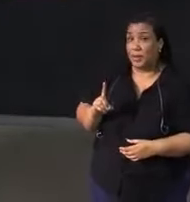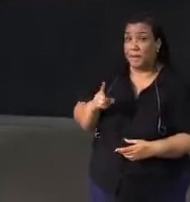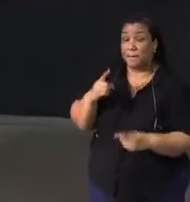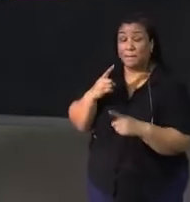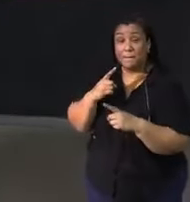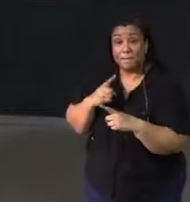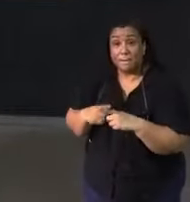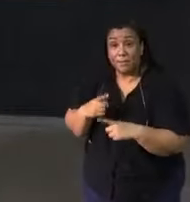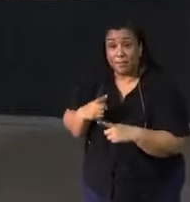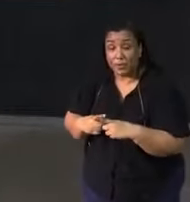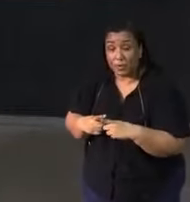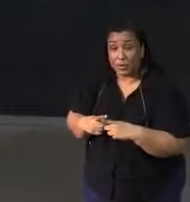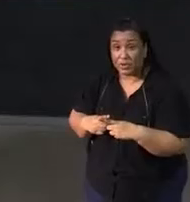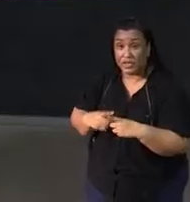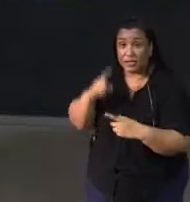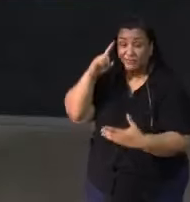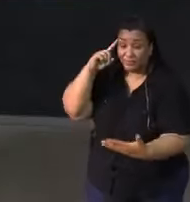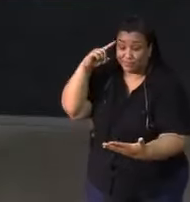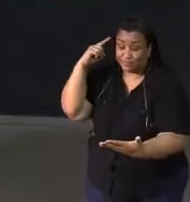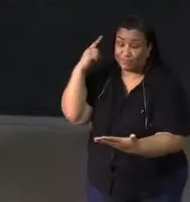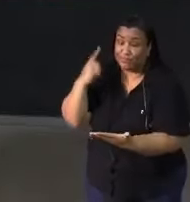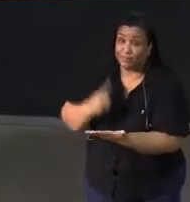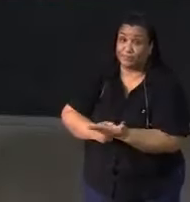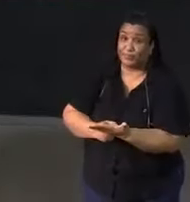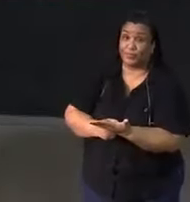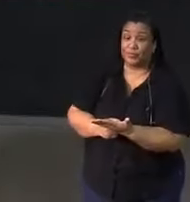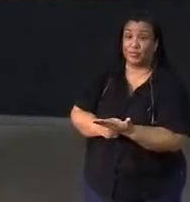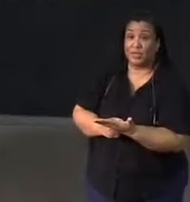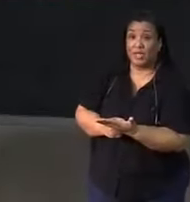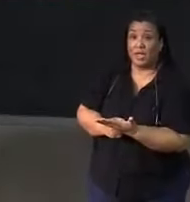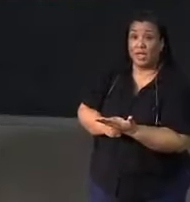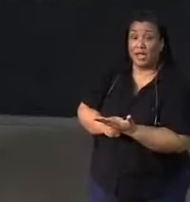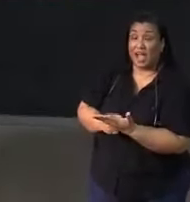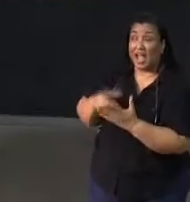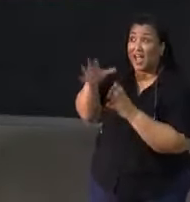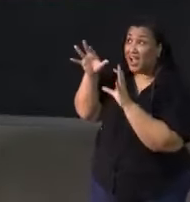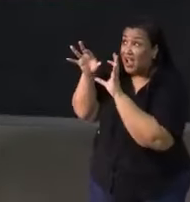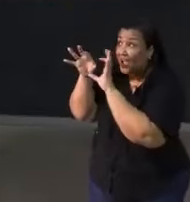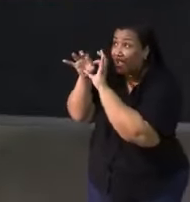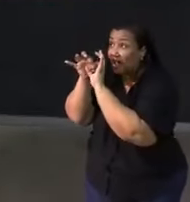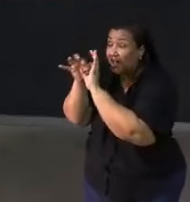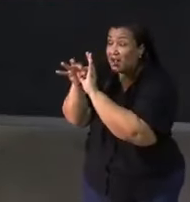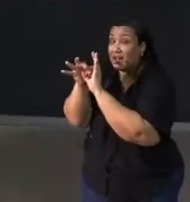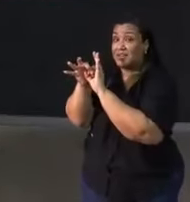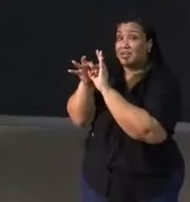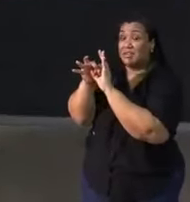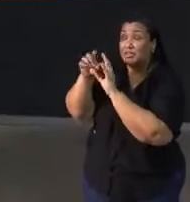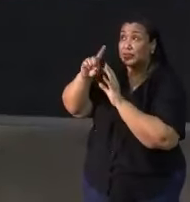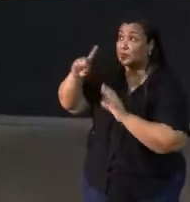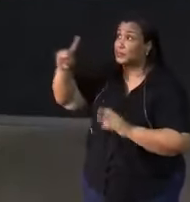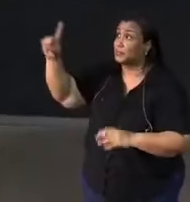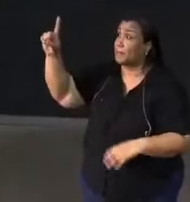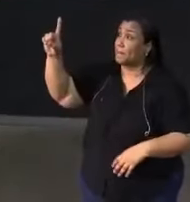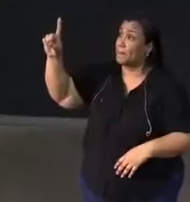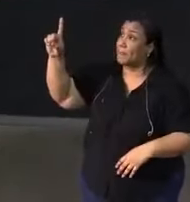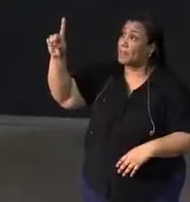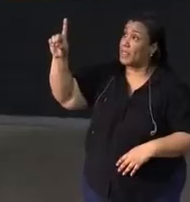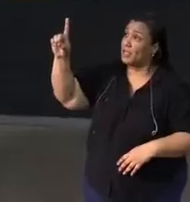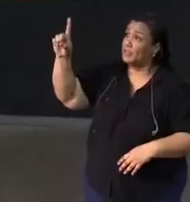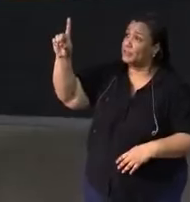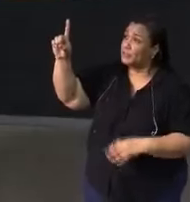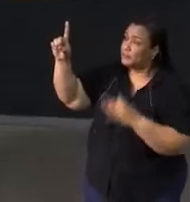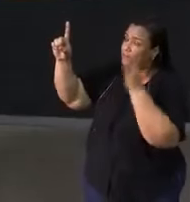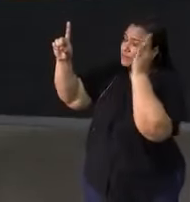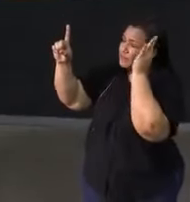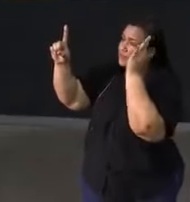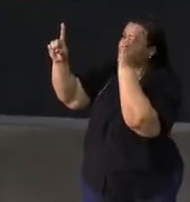porque pactuaram, fizeram uma aliança com Deus de